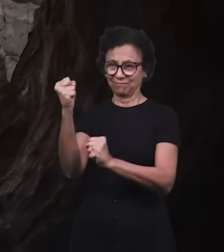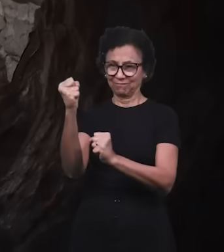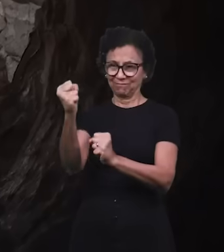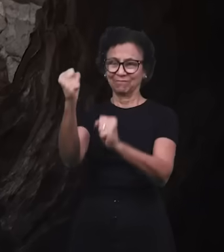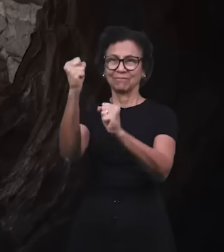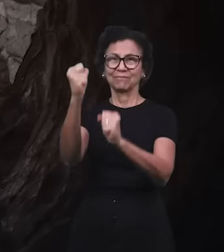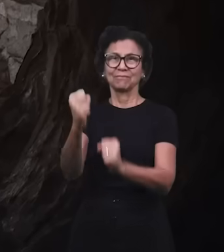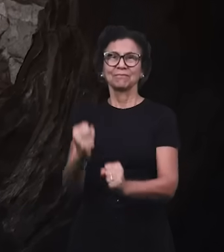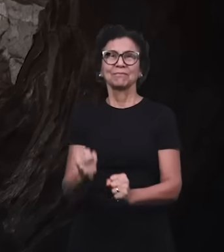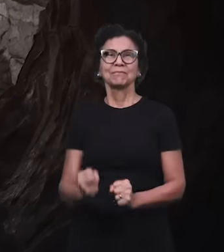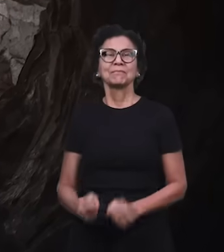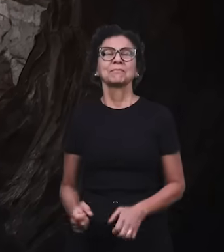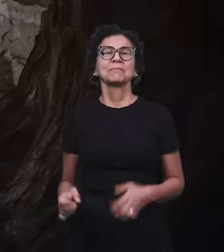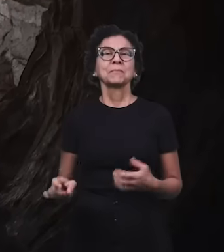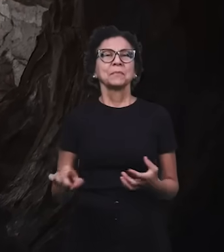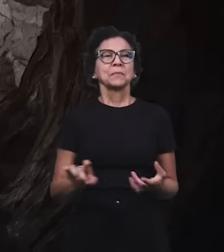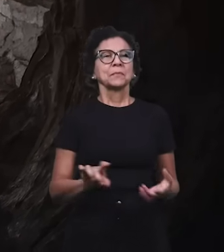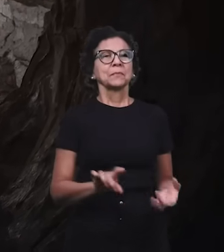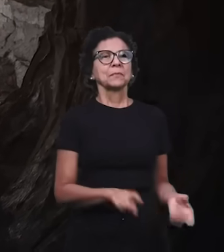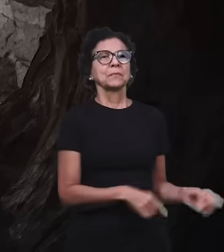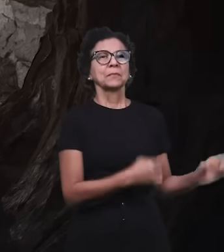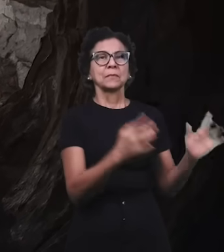Poderoso Ele é,